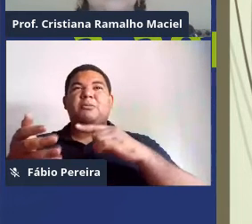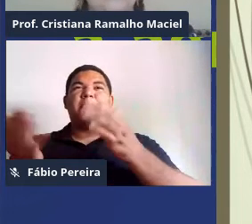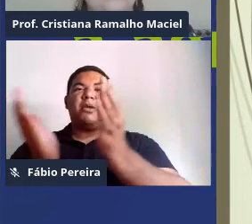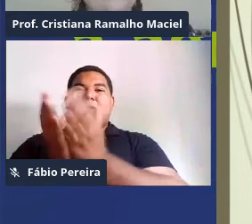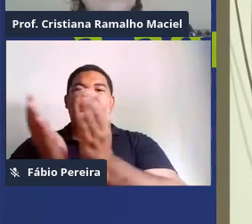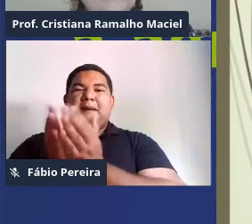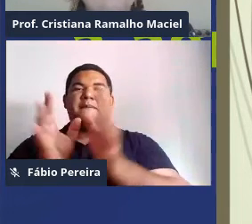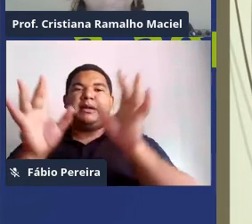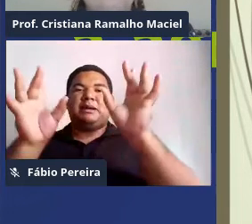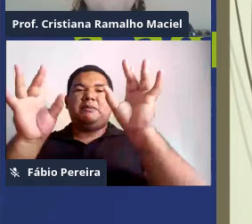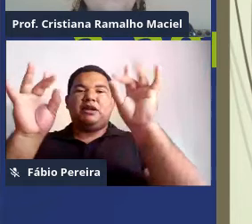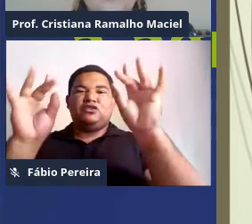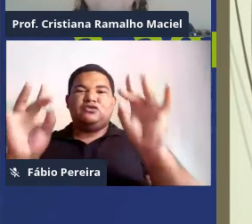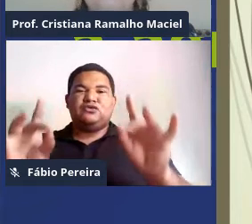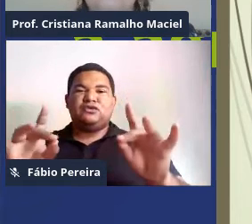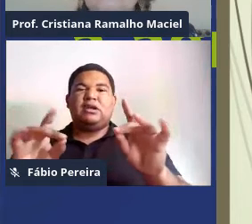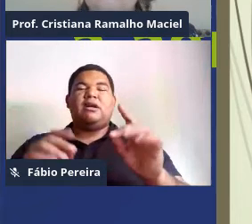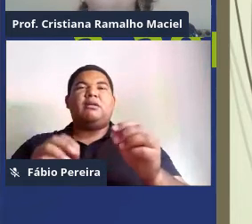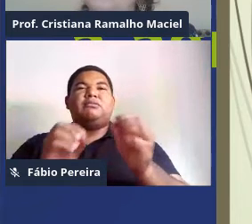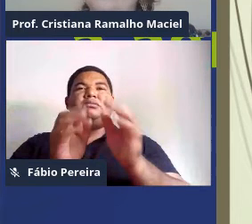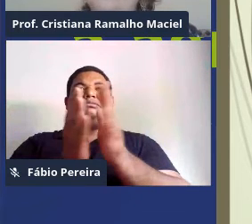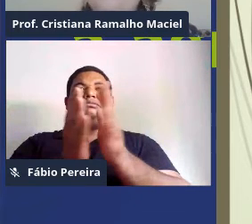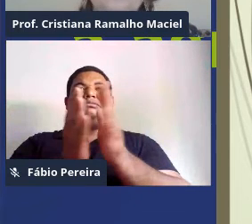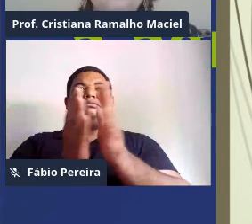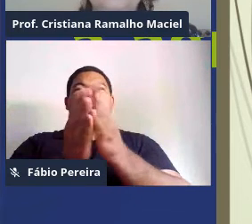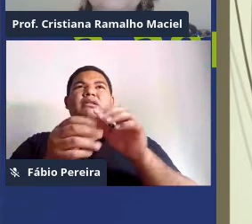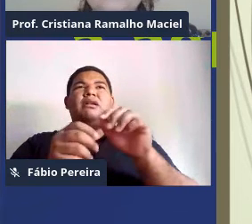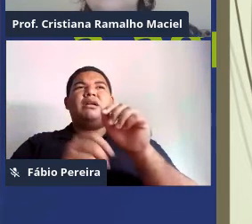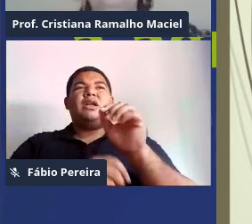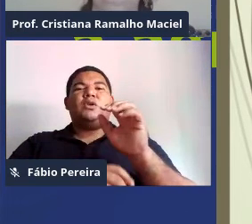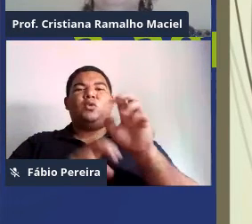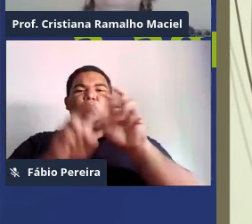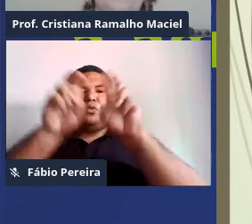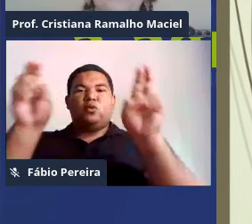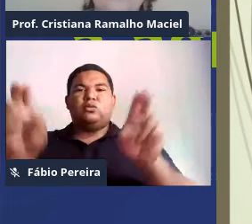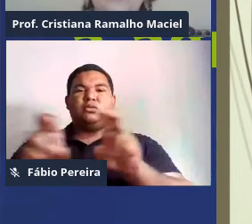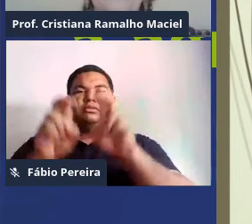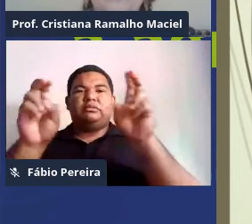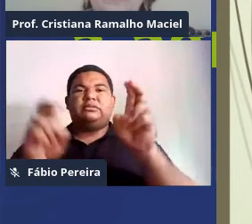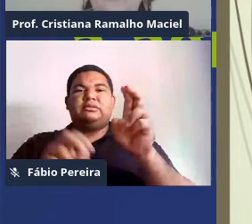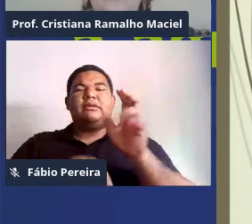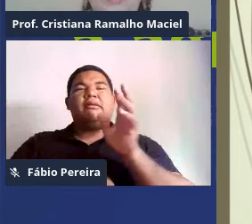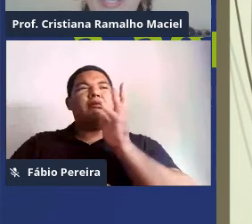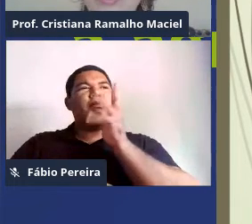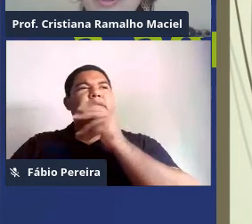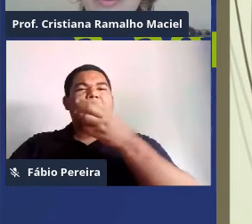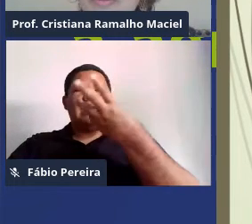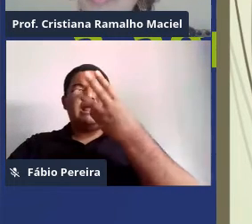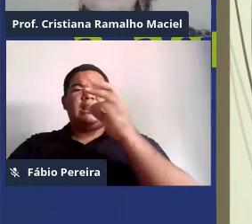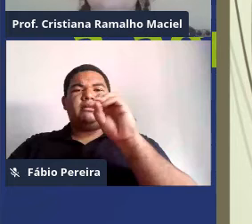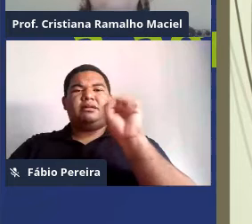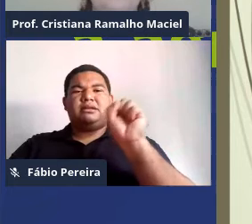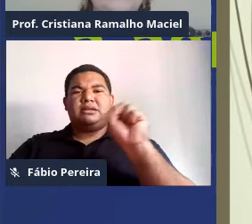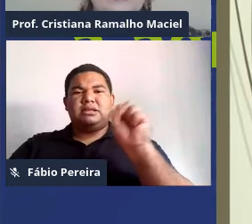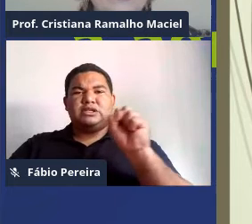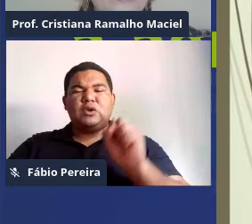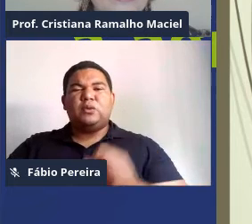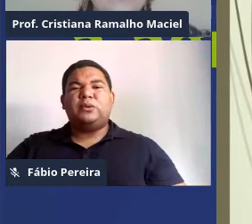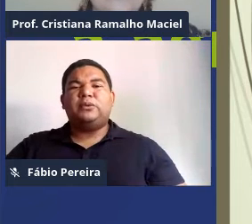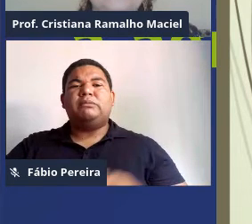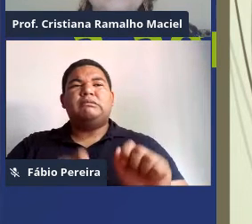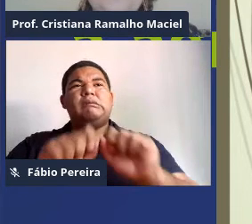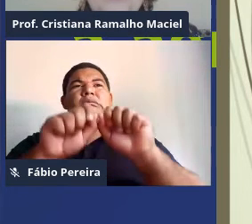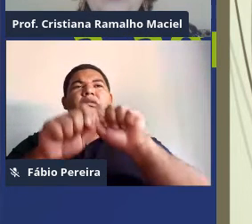eu vou dizer, esse arquivo demora a abrir. Ele demorou 30 segundos para abrir, certo? Pois